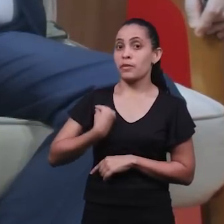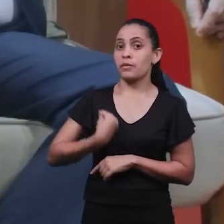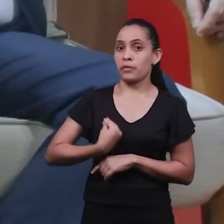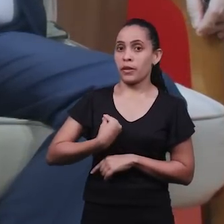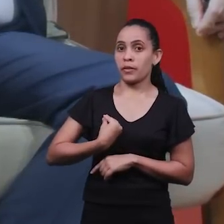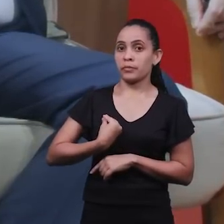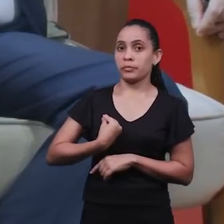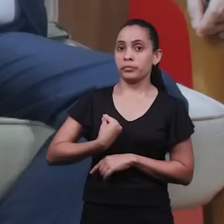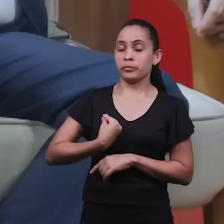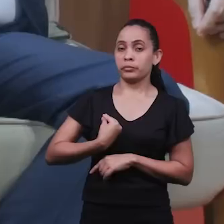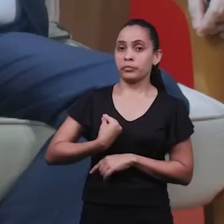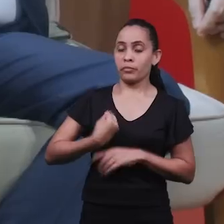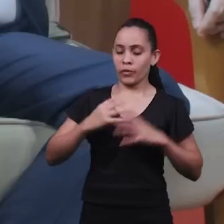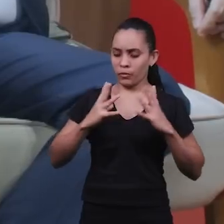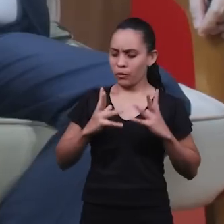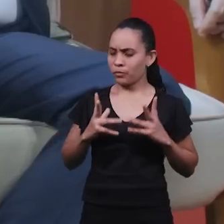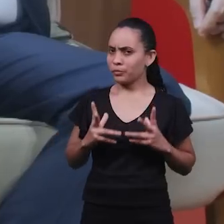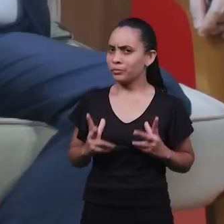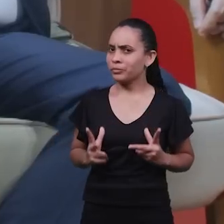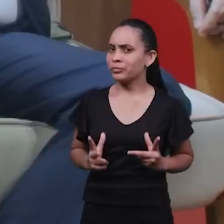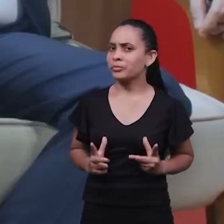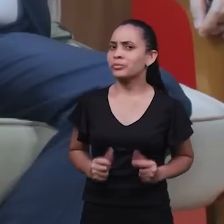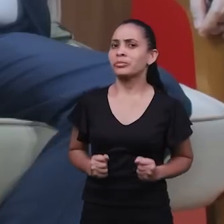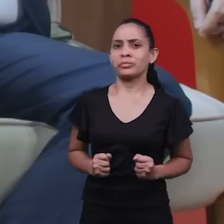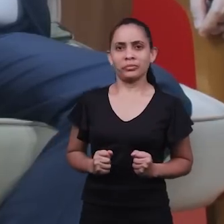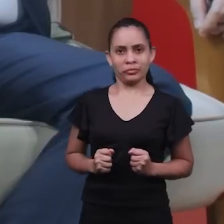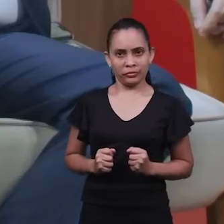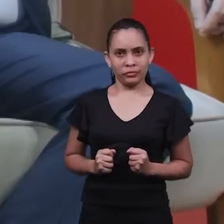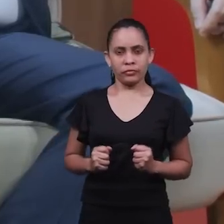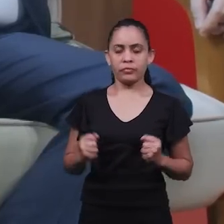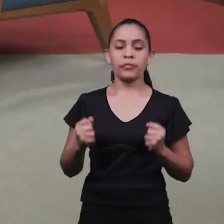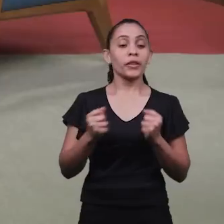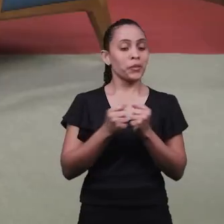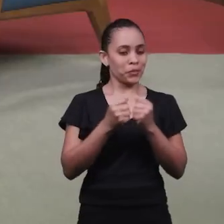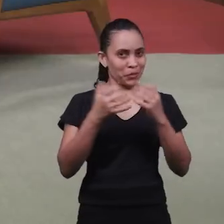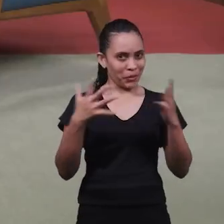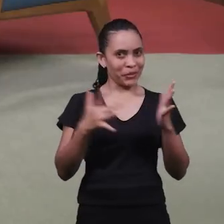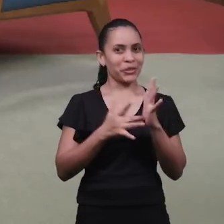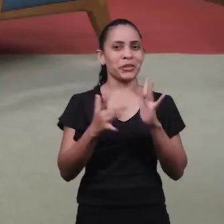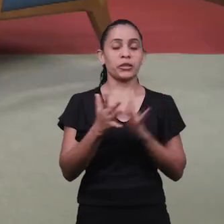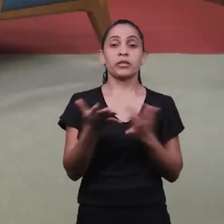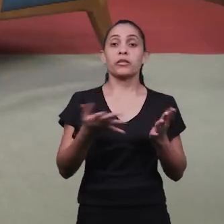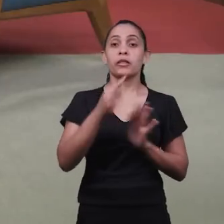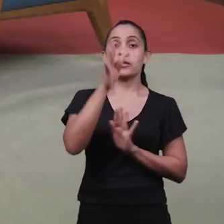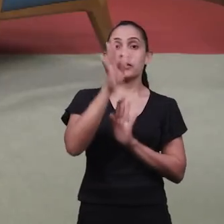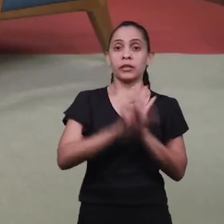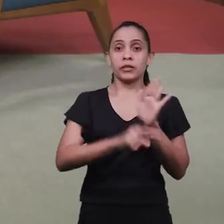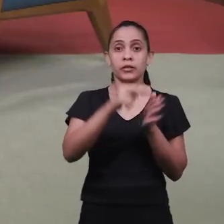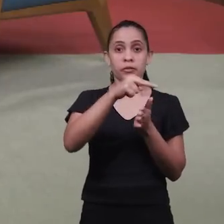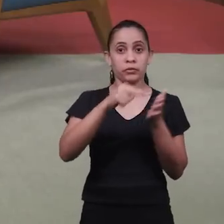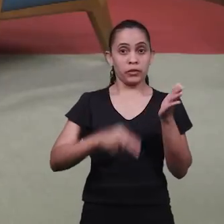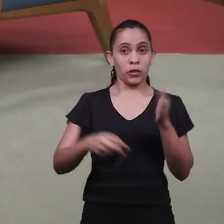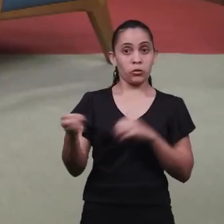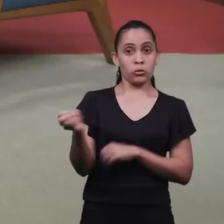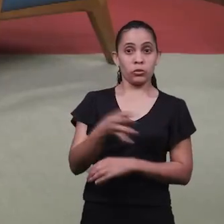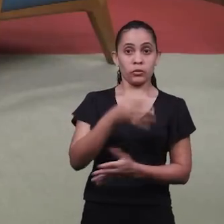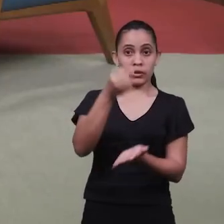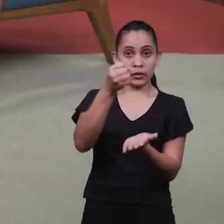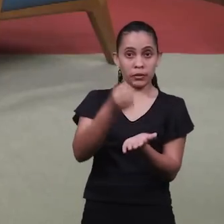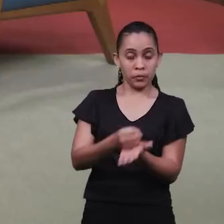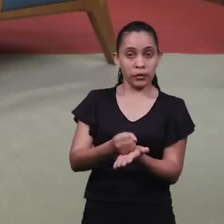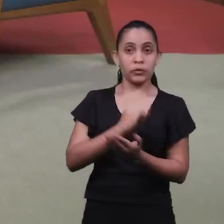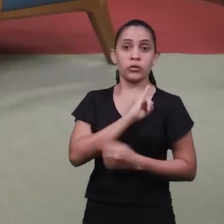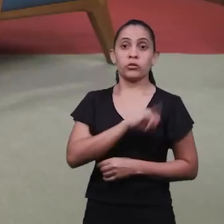sobreviver em santidade e em pureza na presença do Senhor. Glória a Jesus. Eu vou ler um texto no Novo Testamento, no Evangelho de